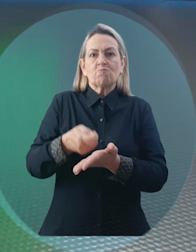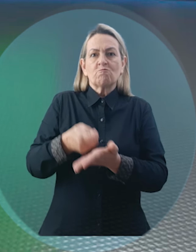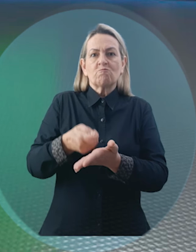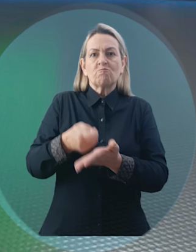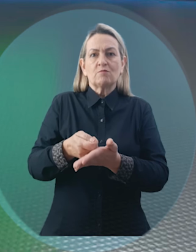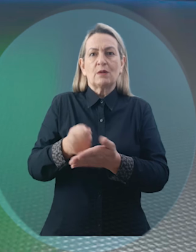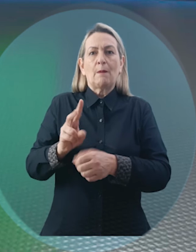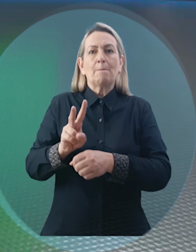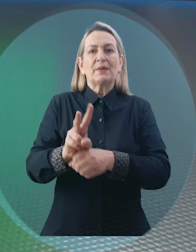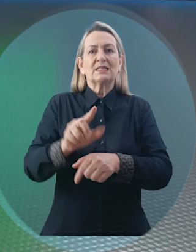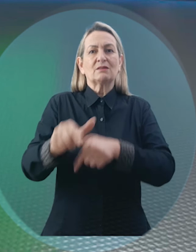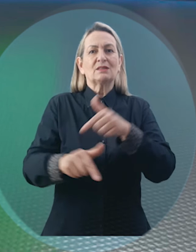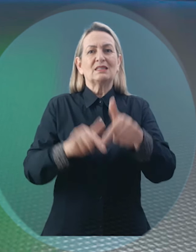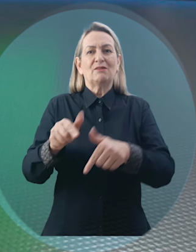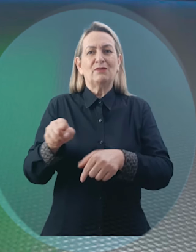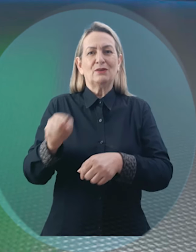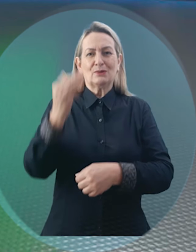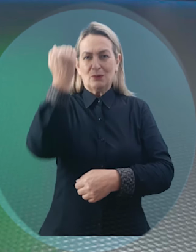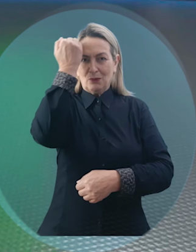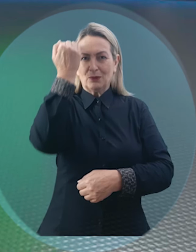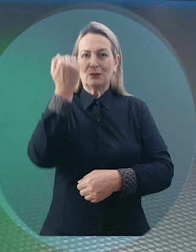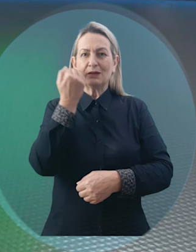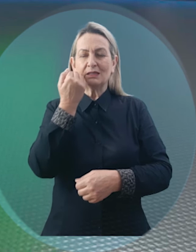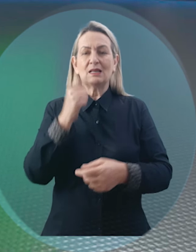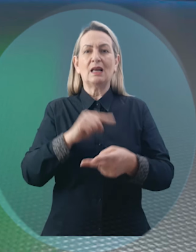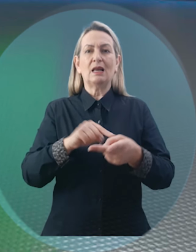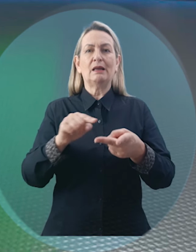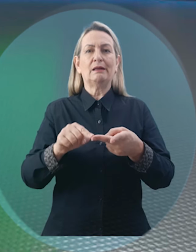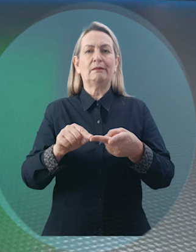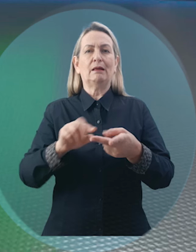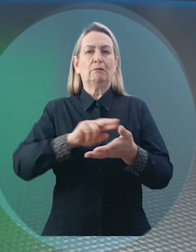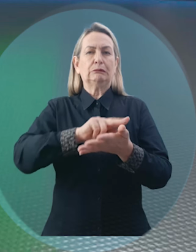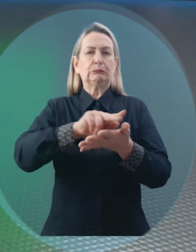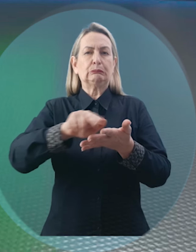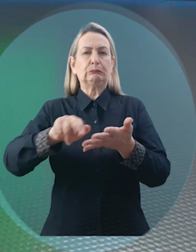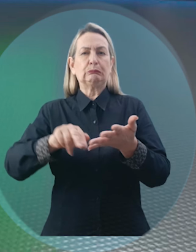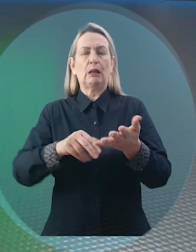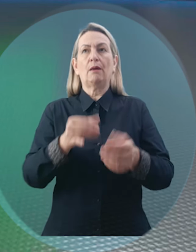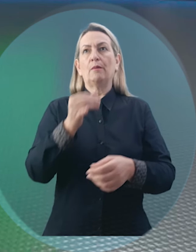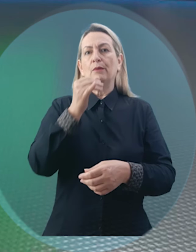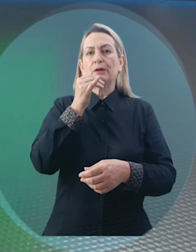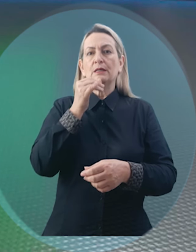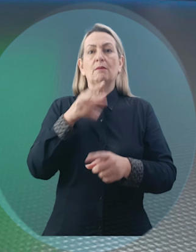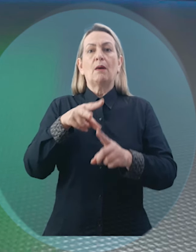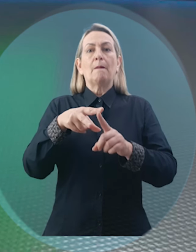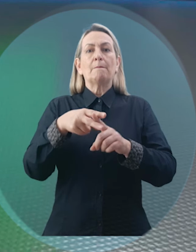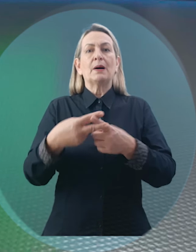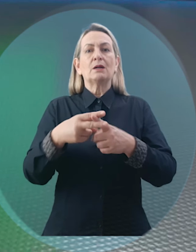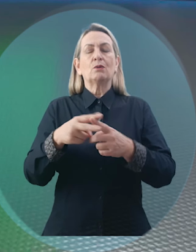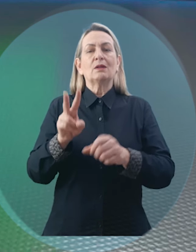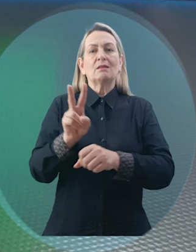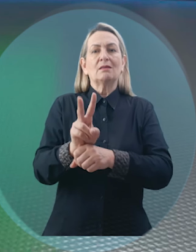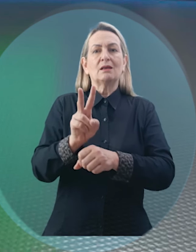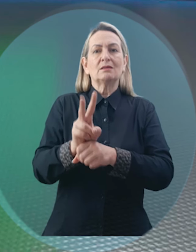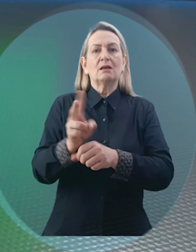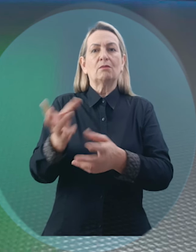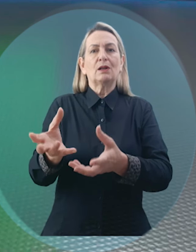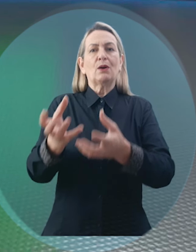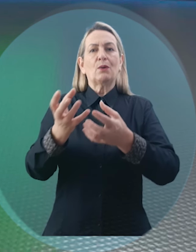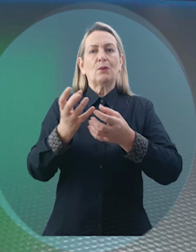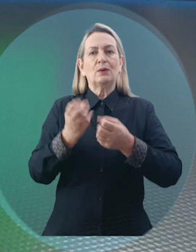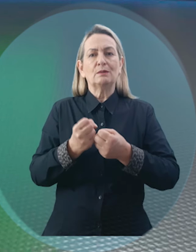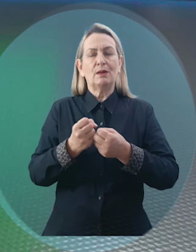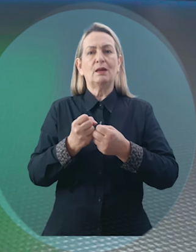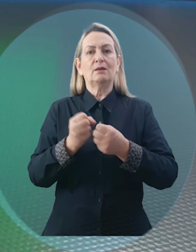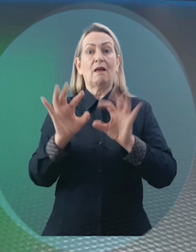de medidas socioeductivas como prestação de serviços à comunidade como liberdade assistida como a